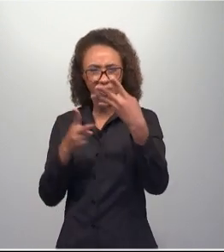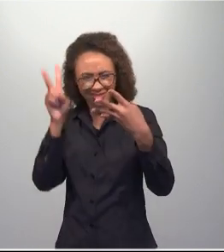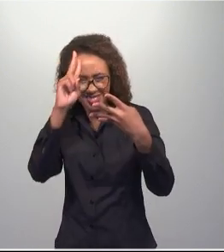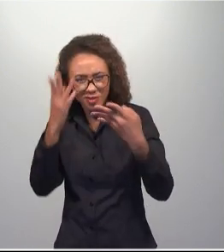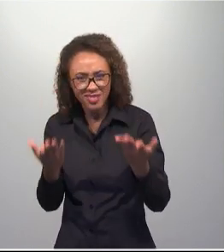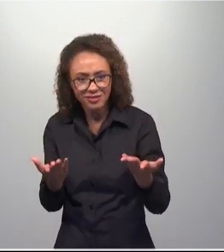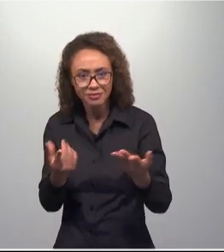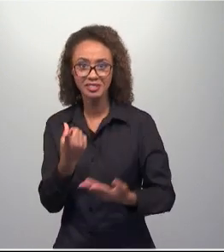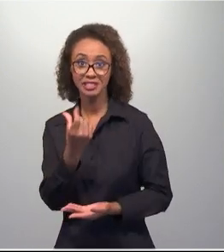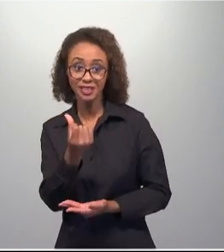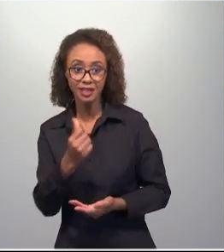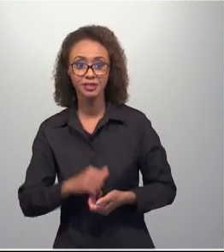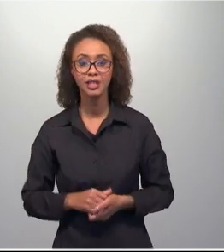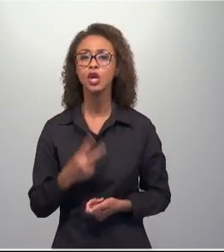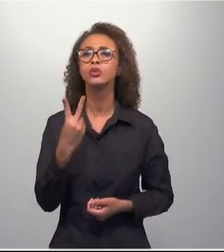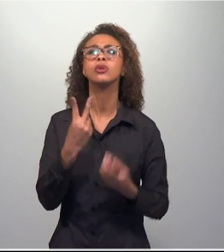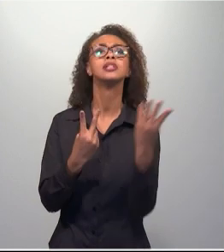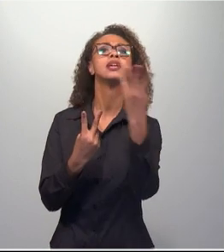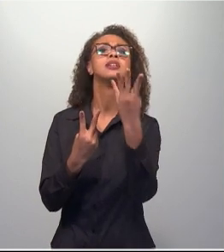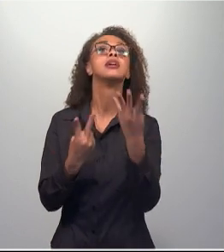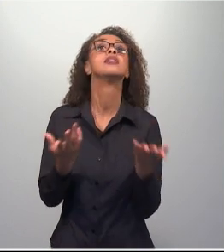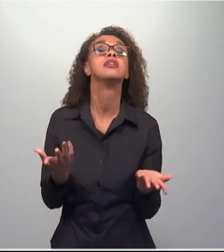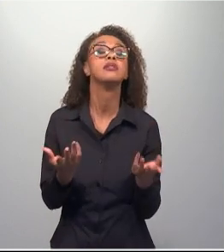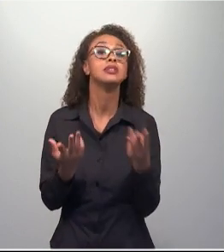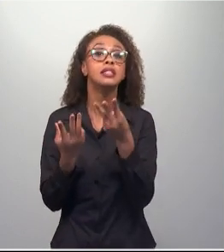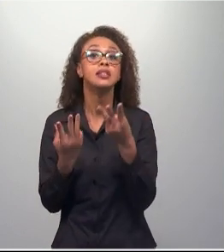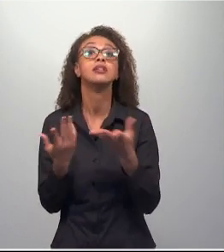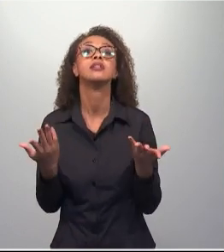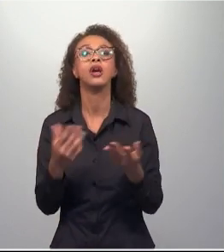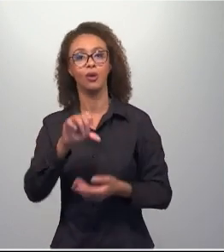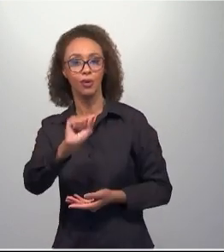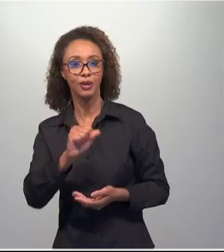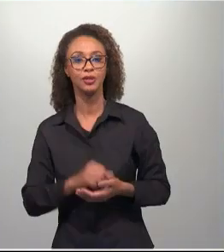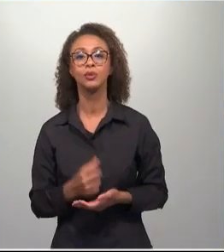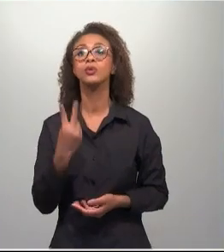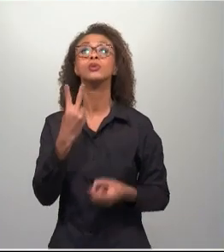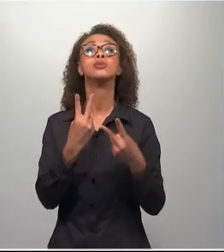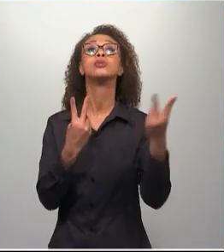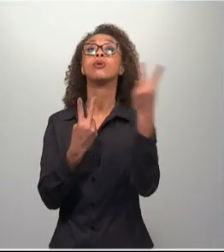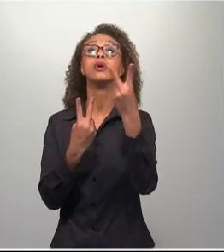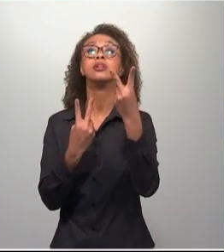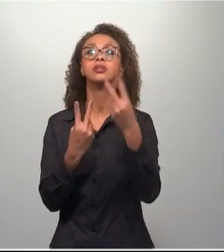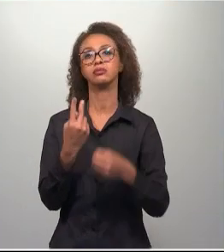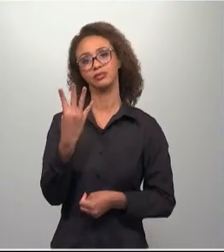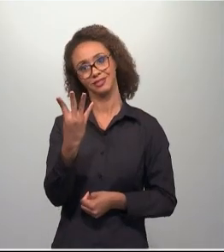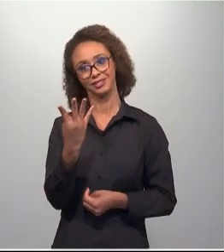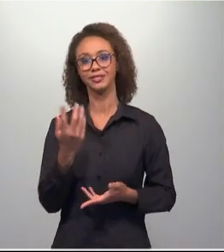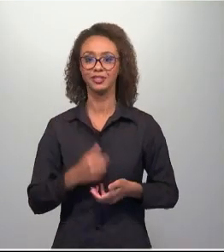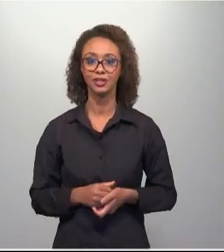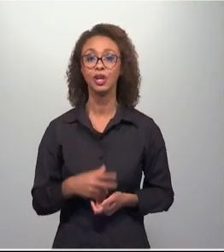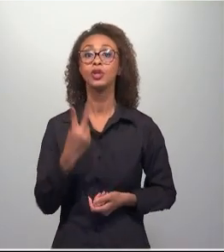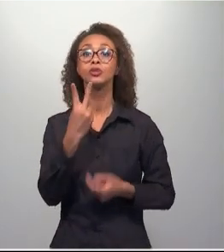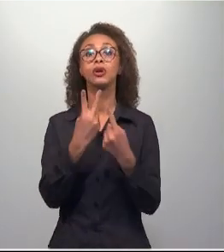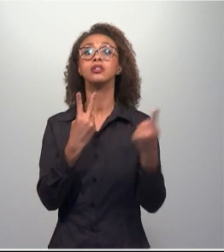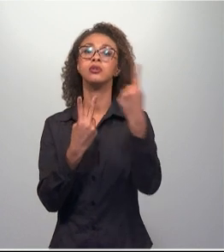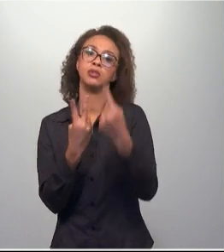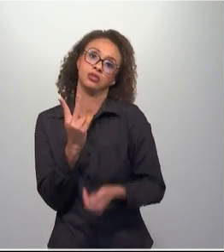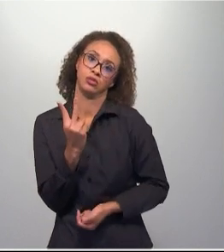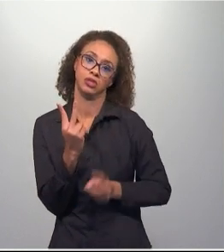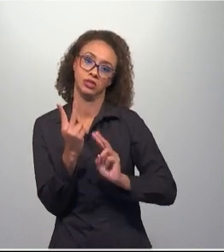16 2 a terceira 82 ao quadrado 42 a primeira